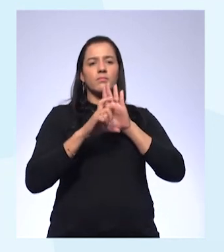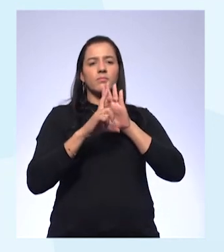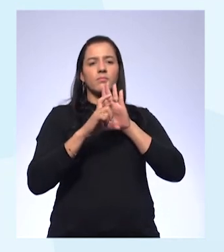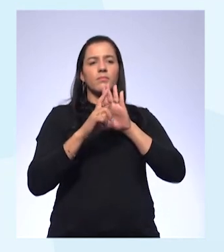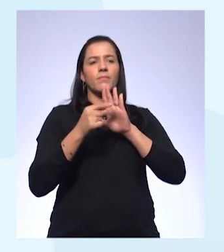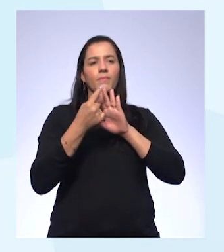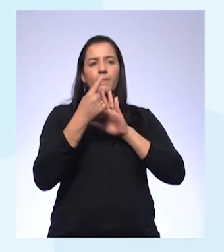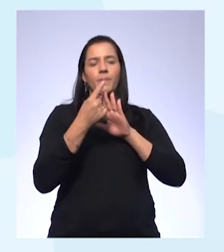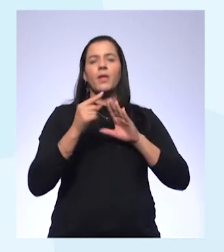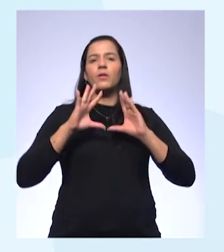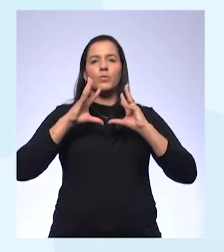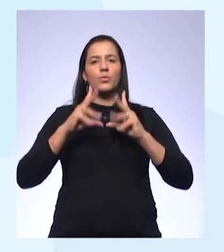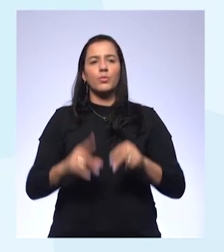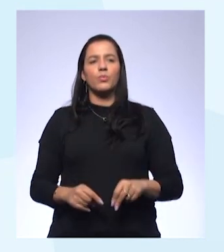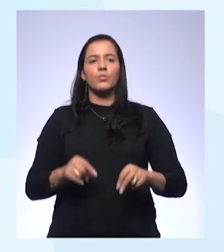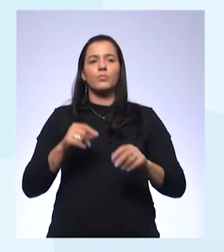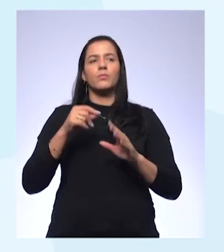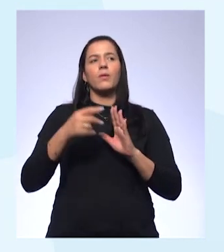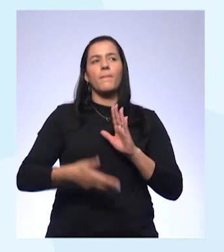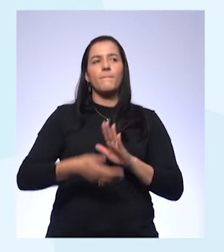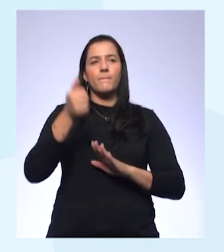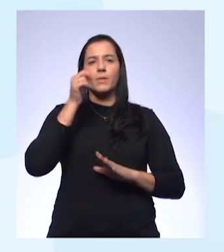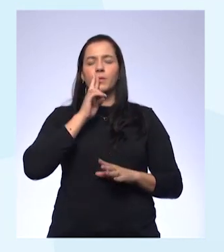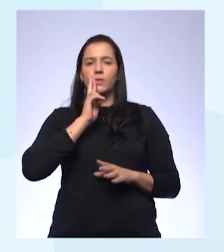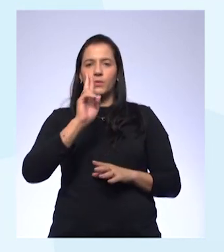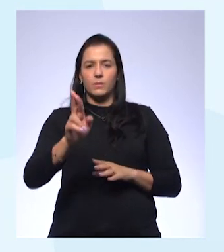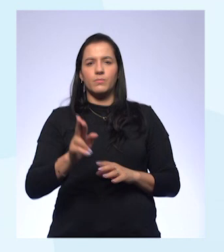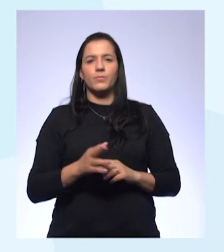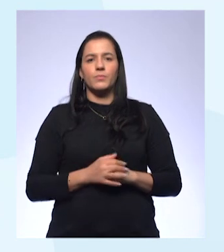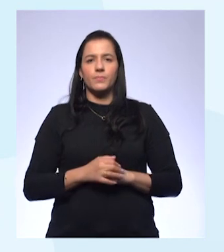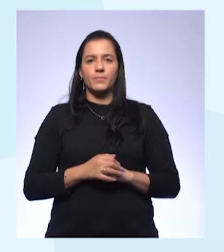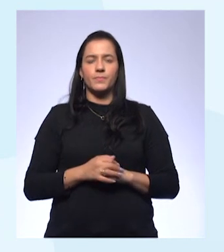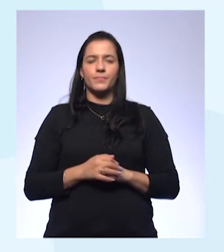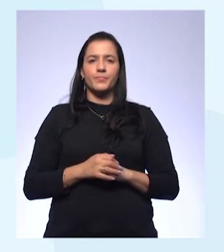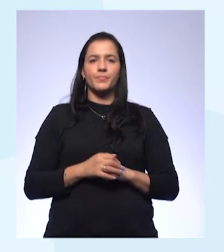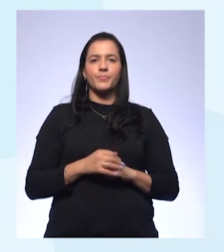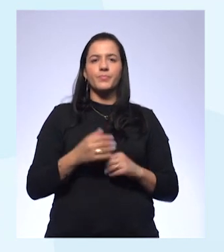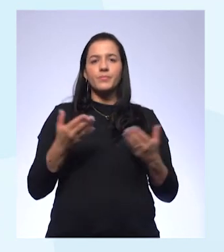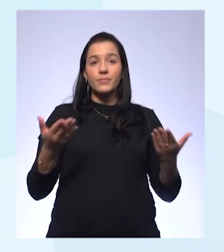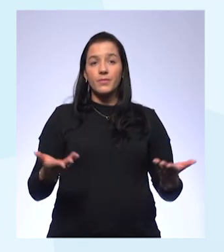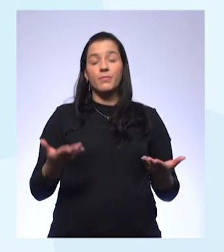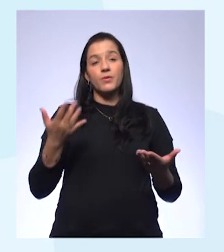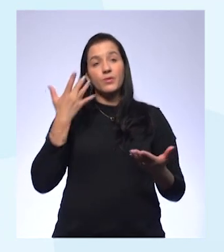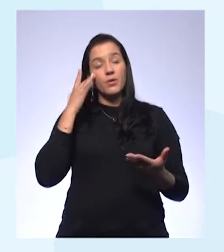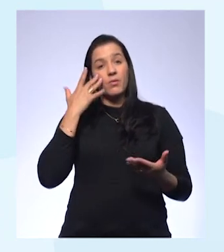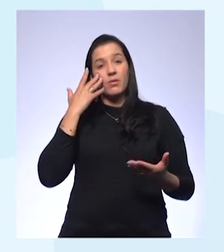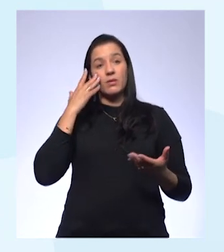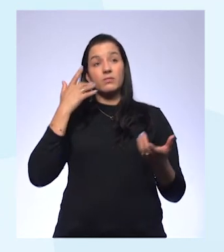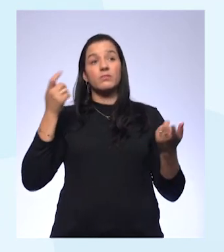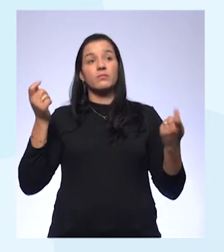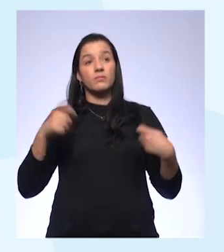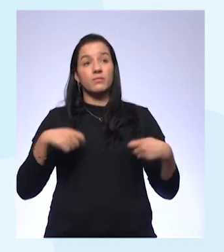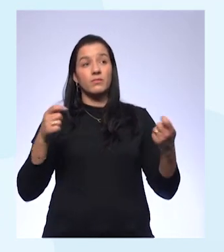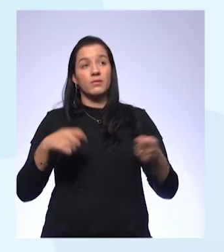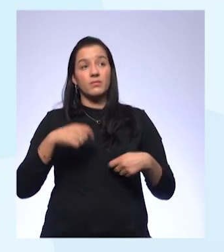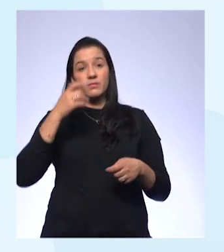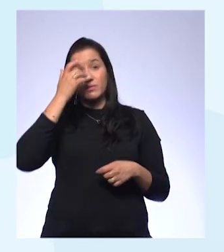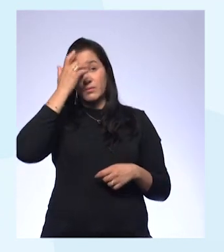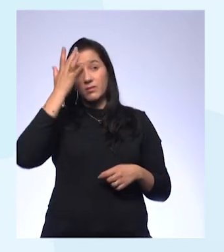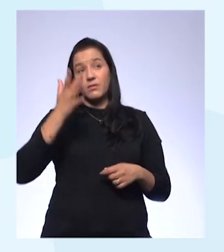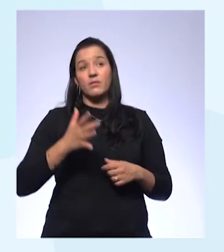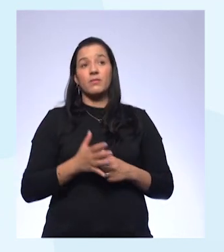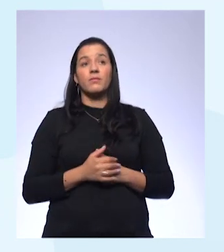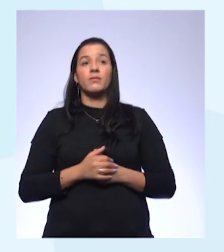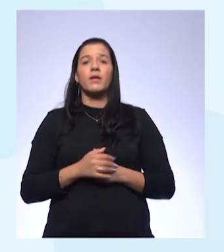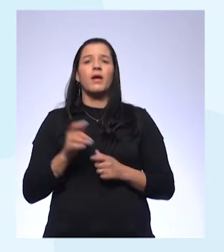questão do Enem completa e vão poder melhor responder a esse exercício, embora eu acho, né, professor Carlos, que está fácil esse aí,